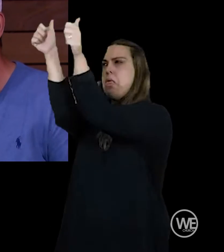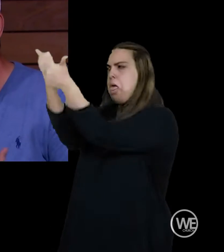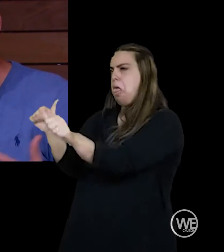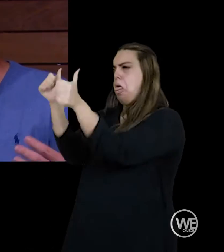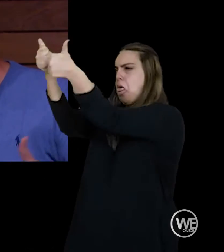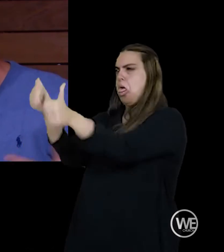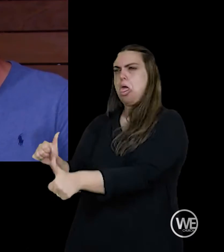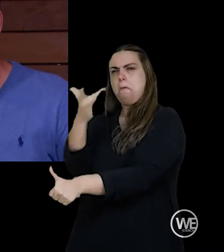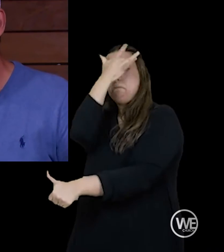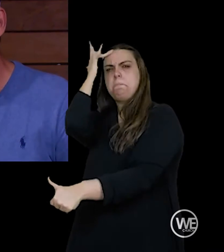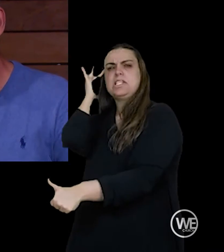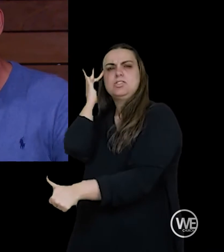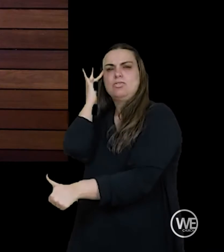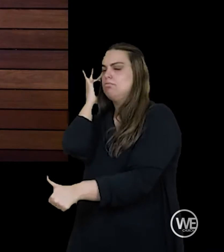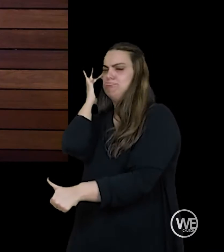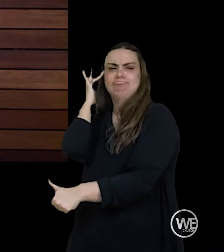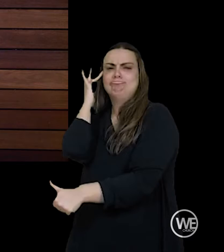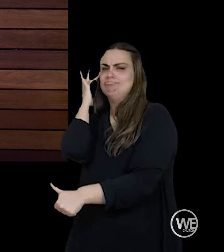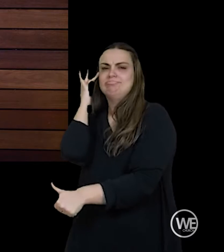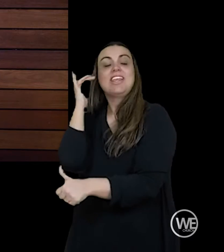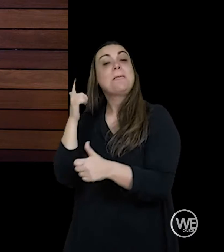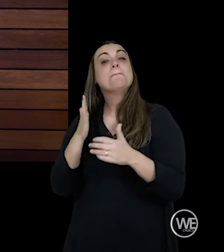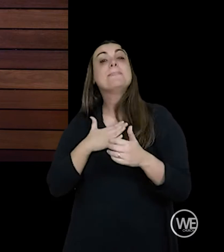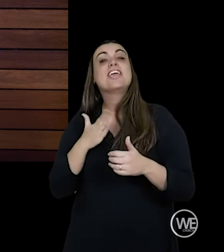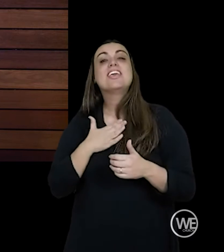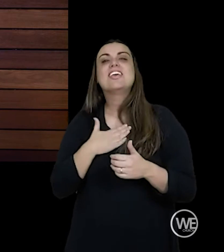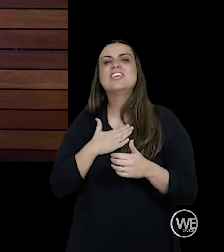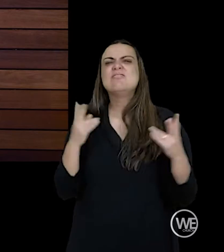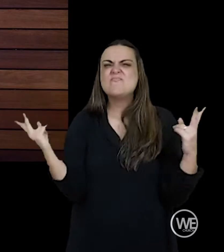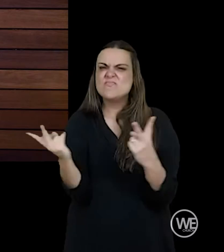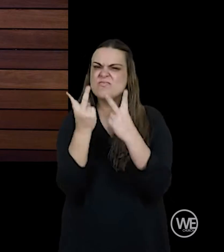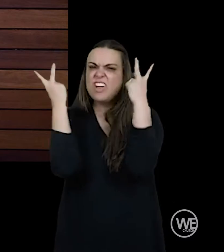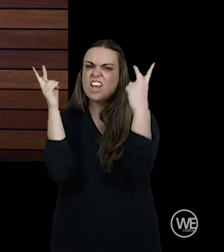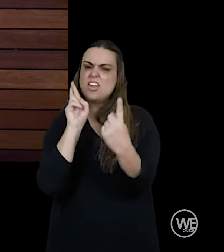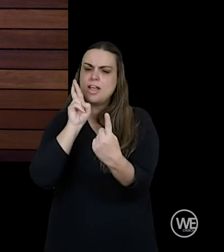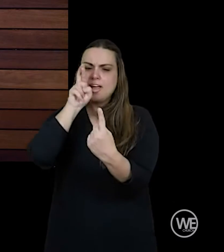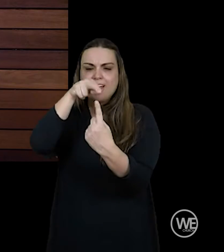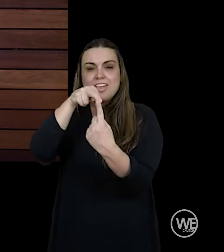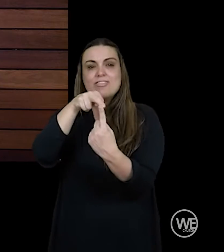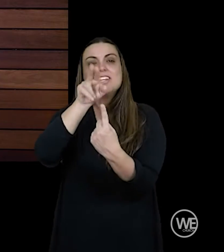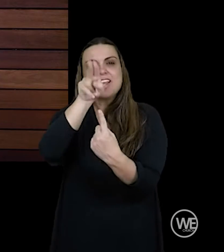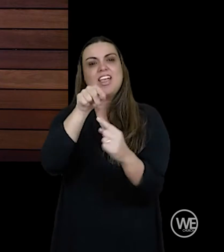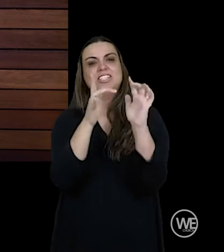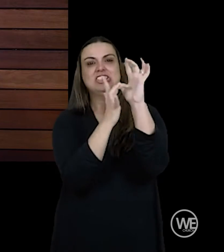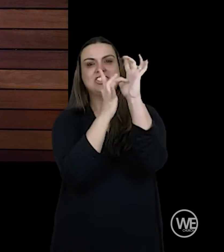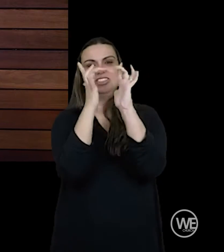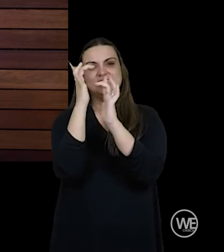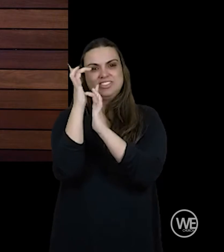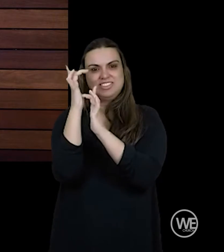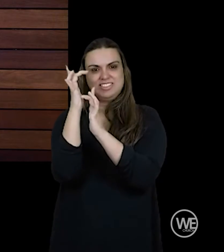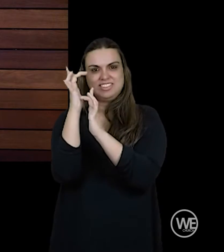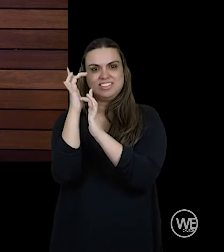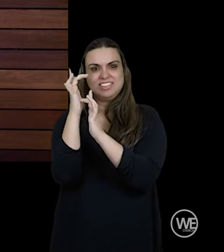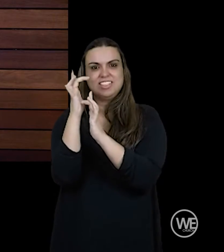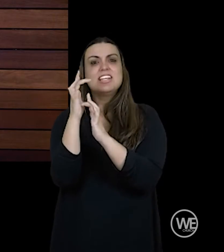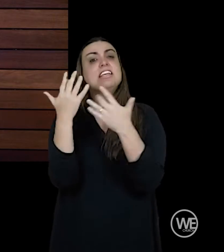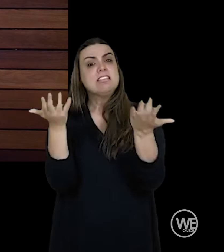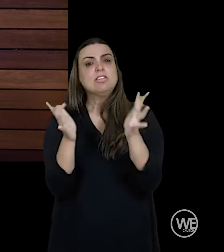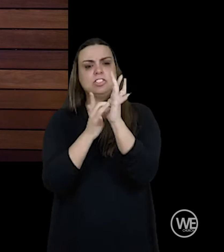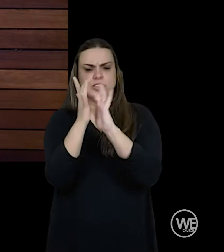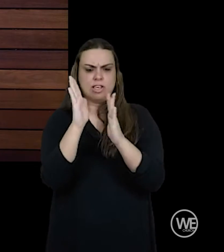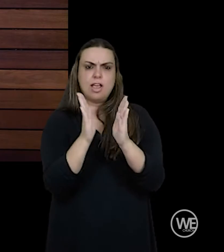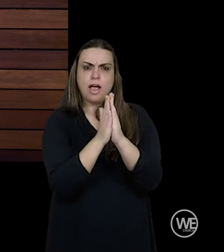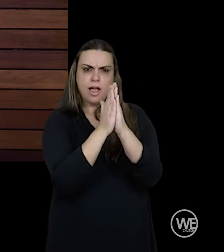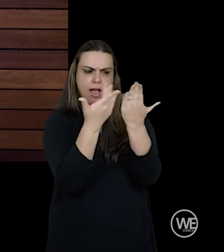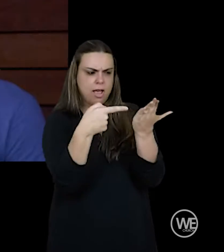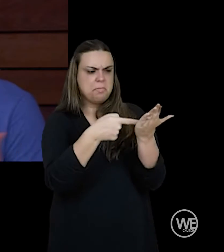minha vida de carne e osso que nem eu. Eu criei uma referência, e essa referência é Jesus. E Jesus, ao longo das